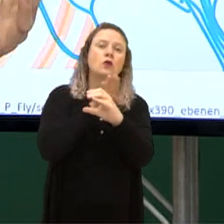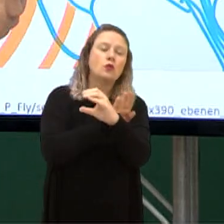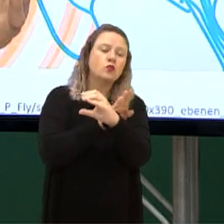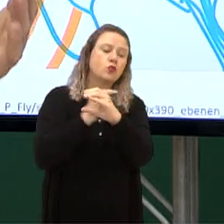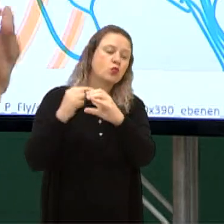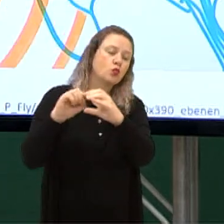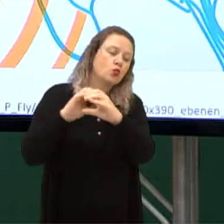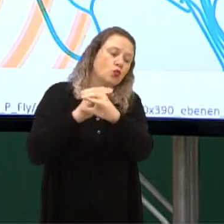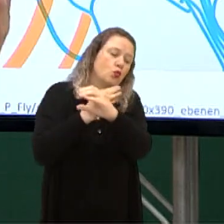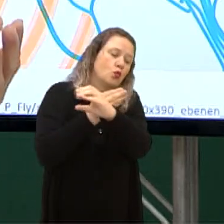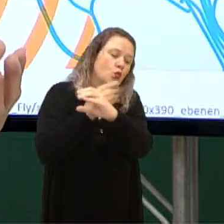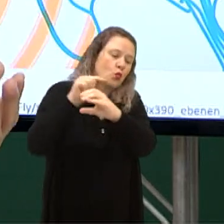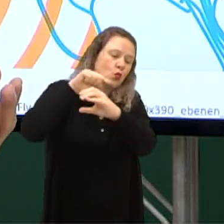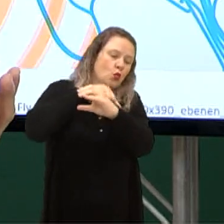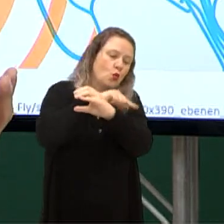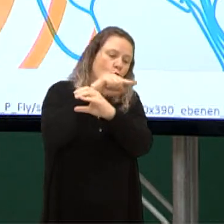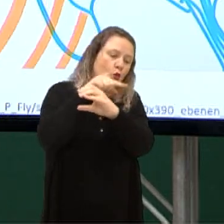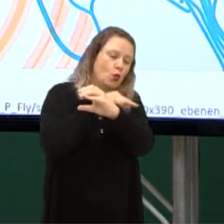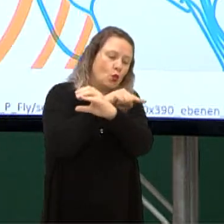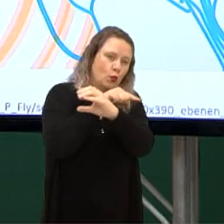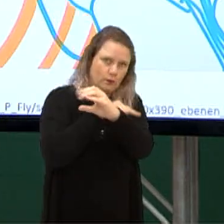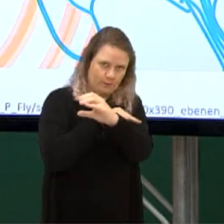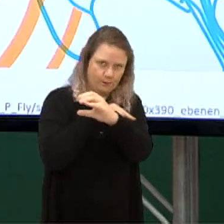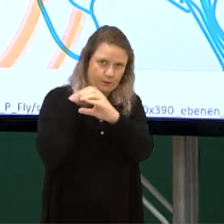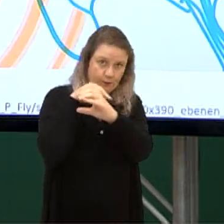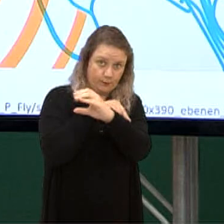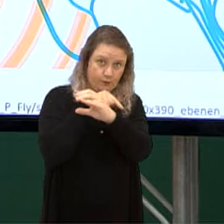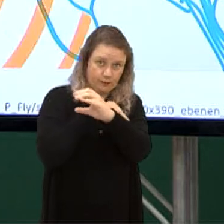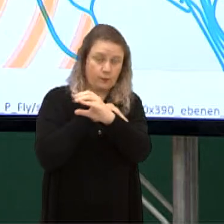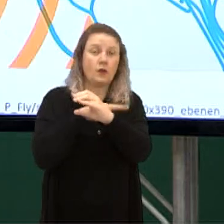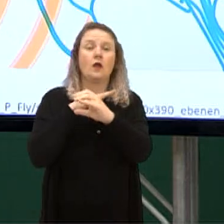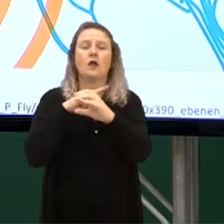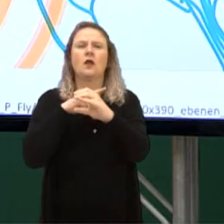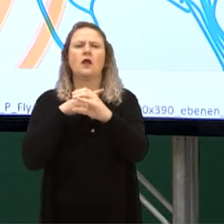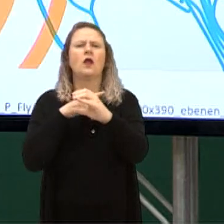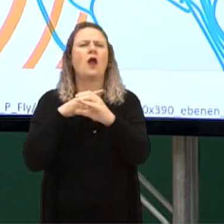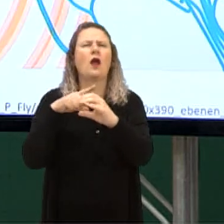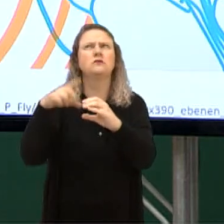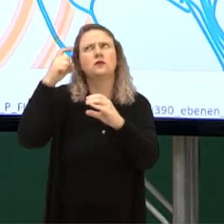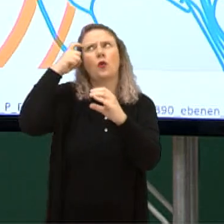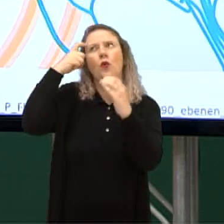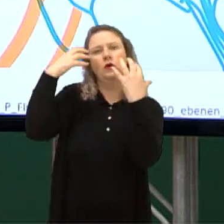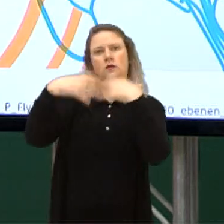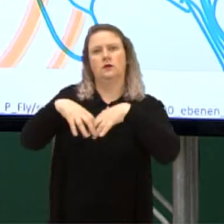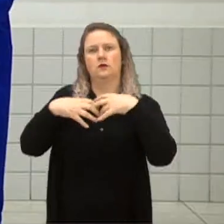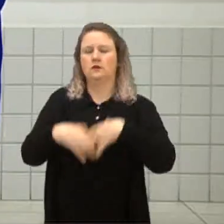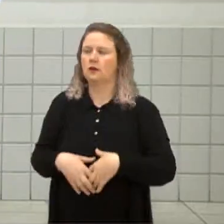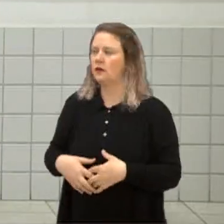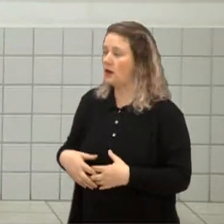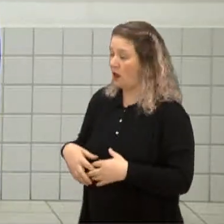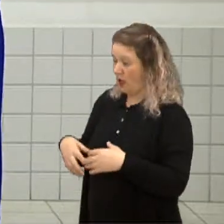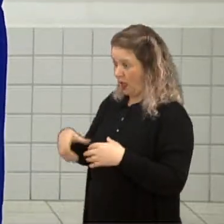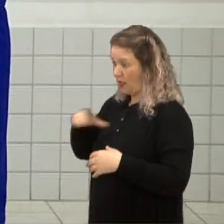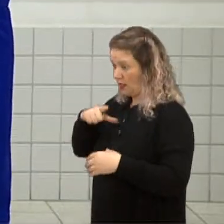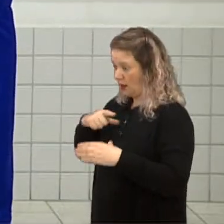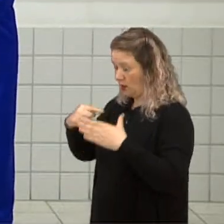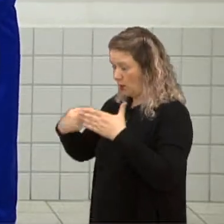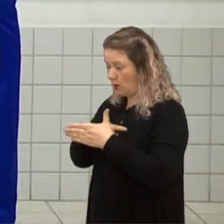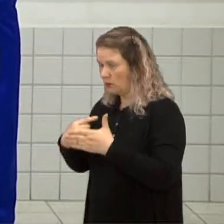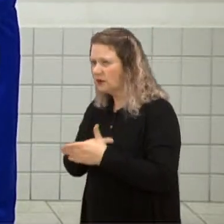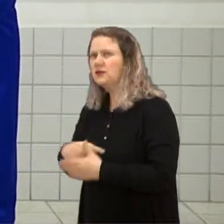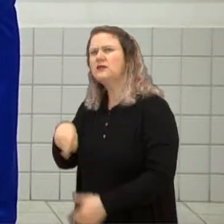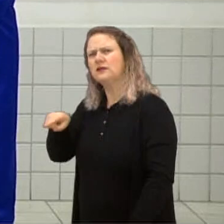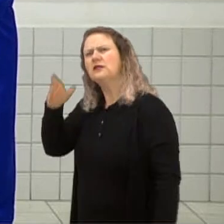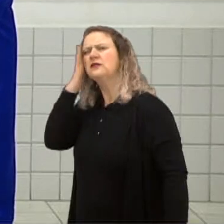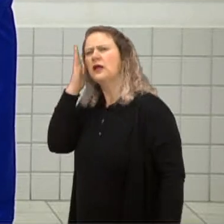parte mais sensível, que são os mecanorreceptores, para ter a tradução no nosso cérebro. A professora Iris mandou uma curiosidade aqui. Ó. Você sabia que